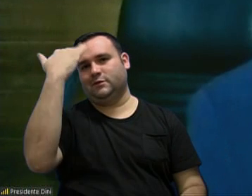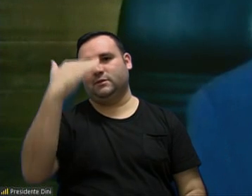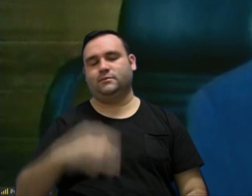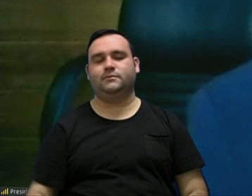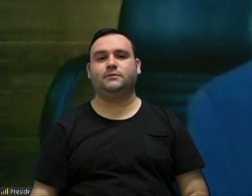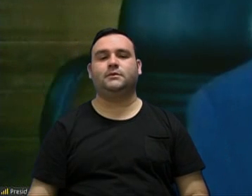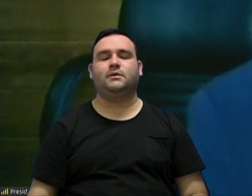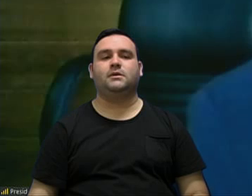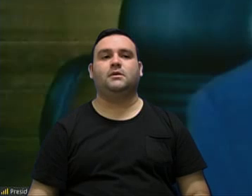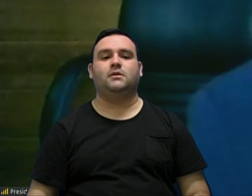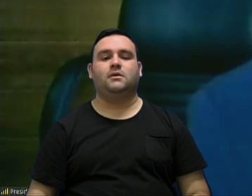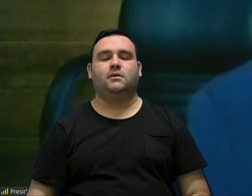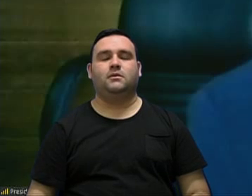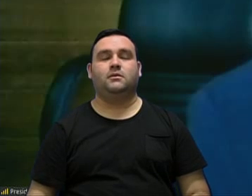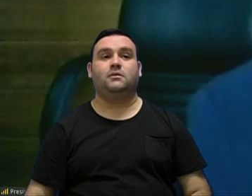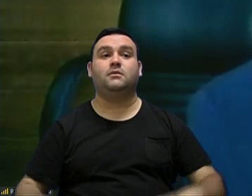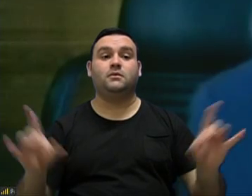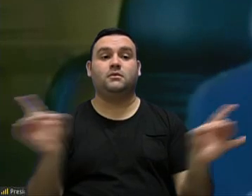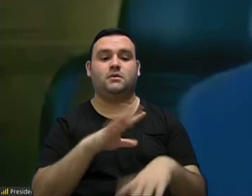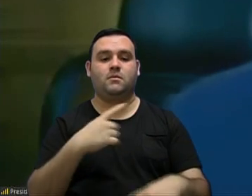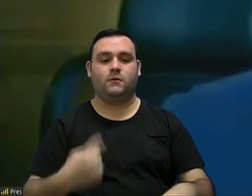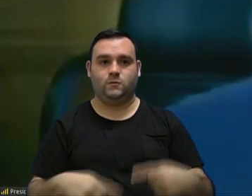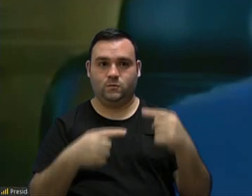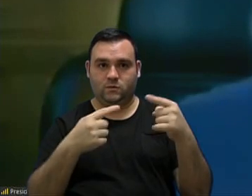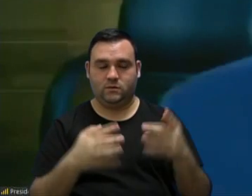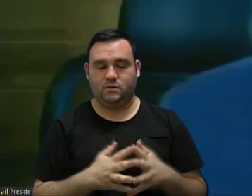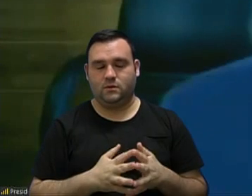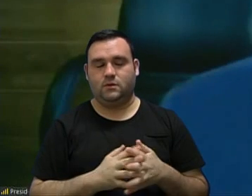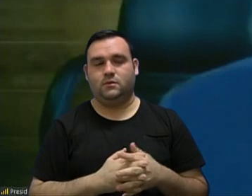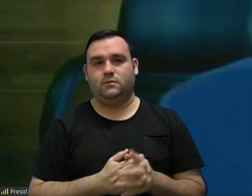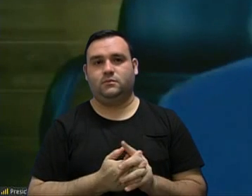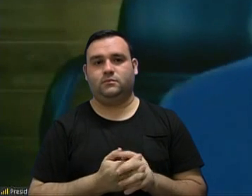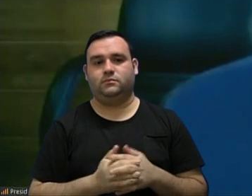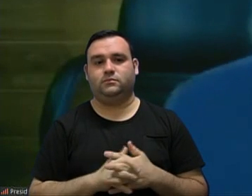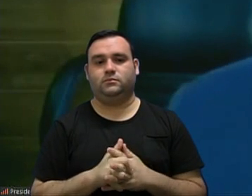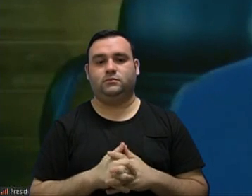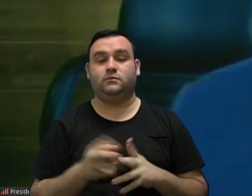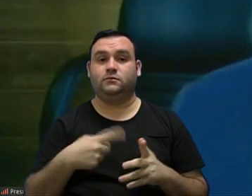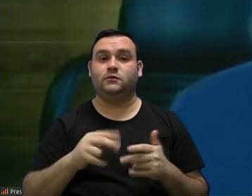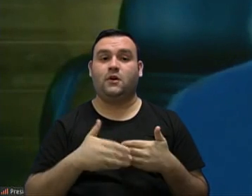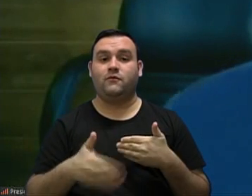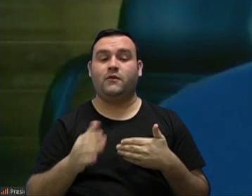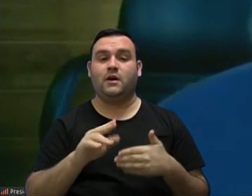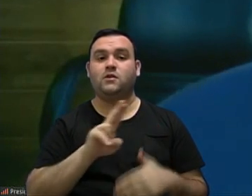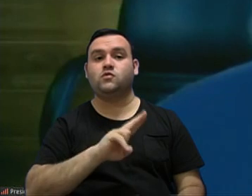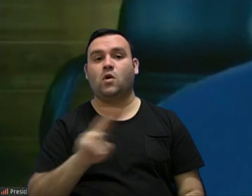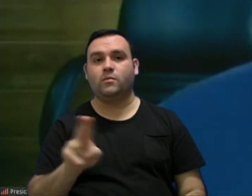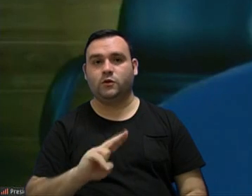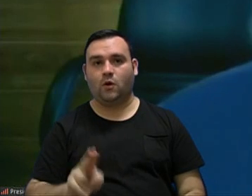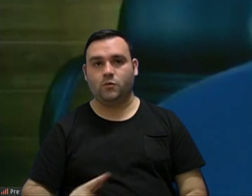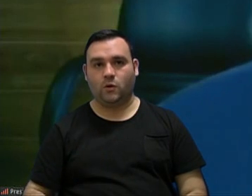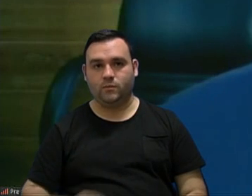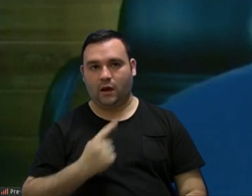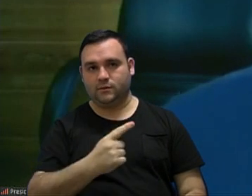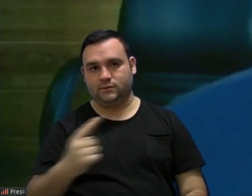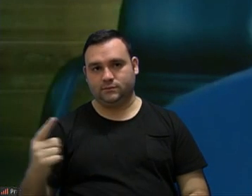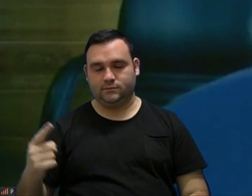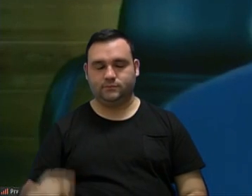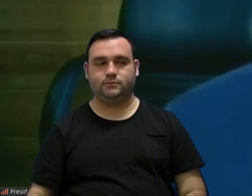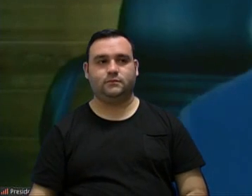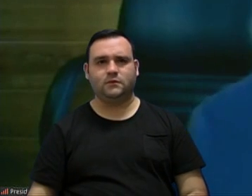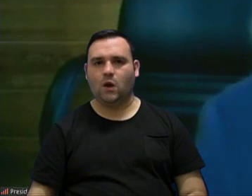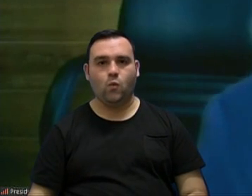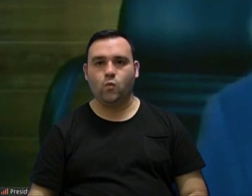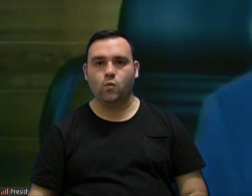vereador Mário. Ó, encerrar a discussão, nós vamos fazer nominalmente a votação, ok? Ah,